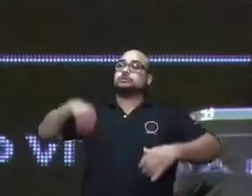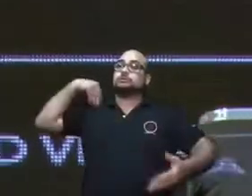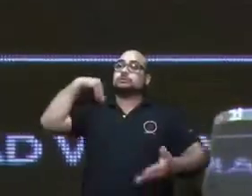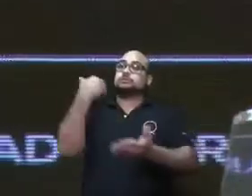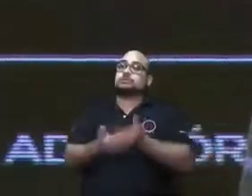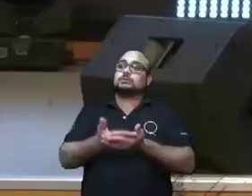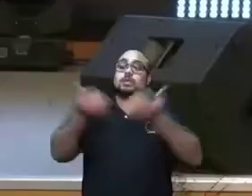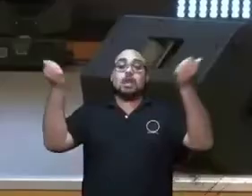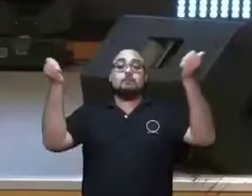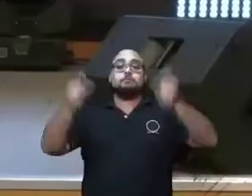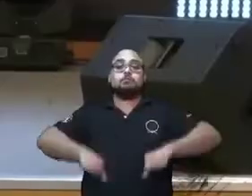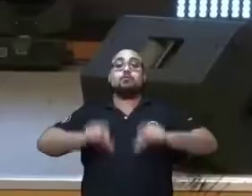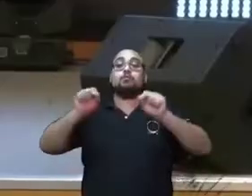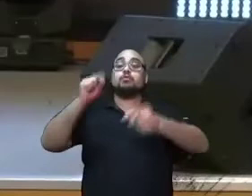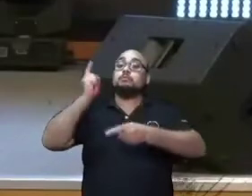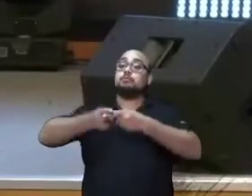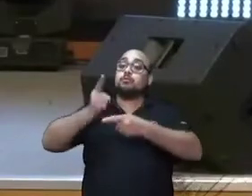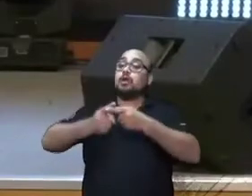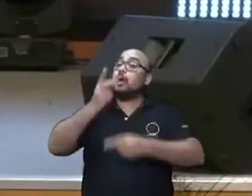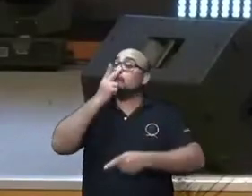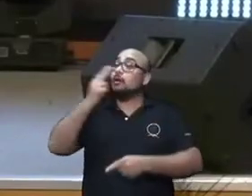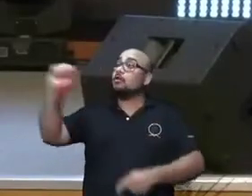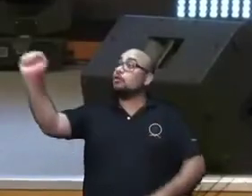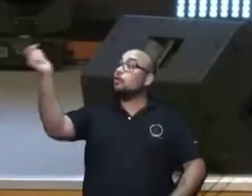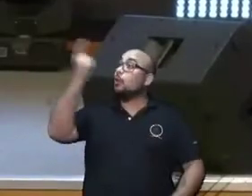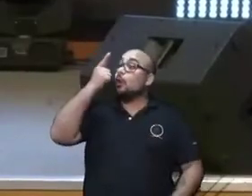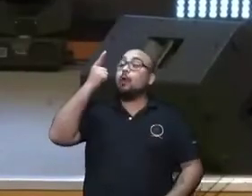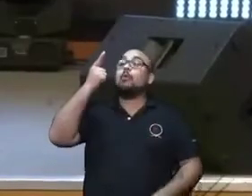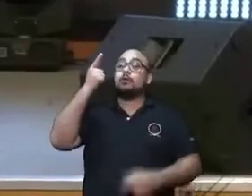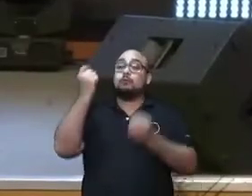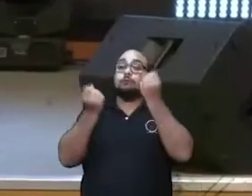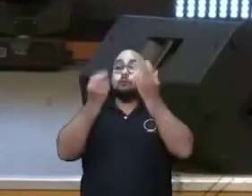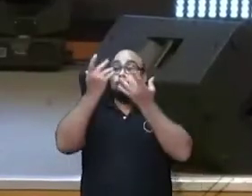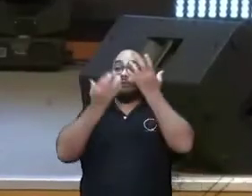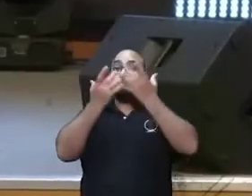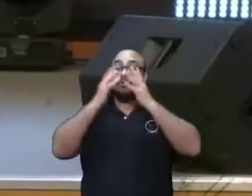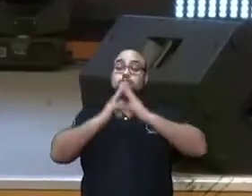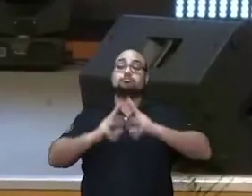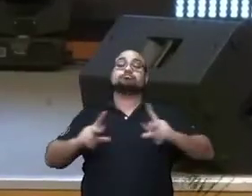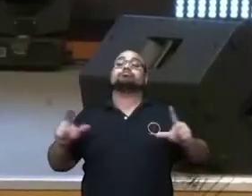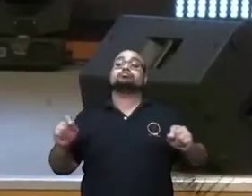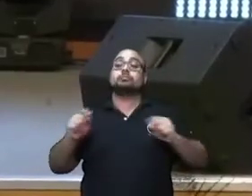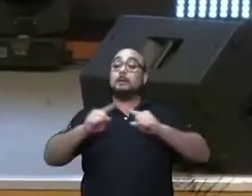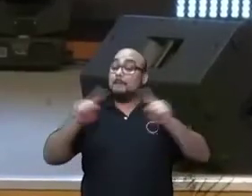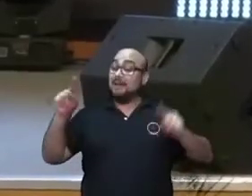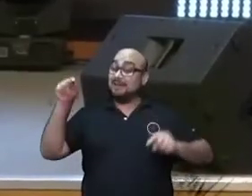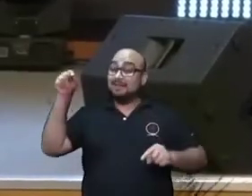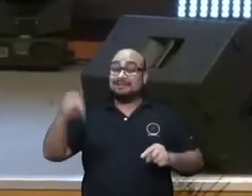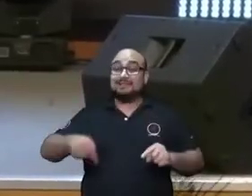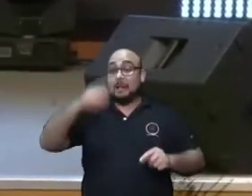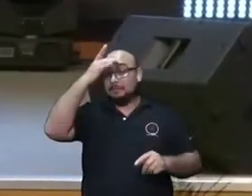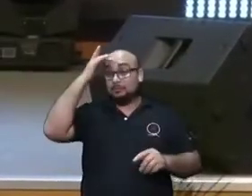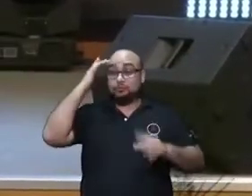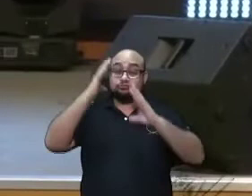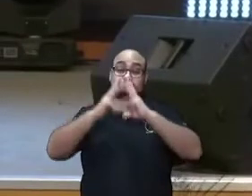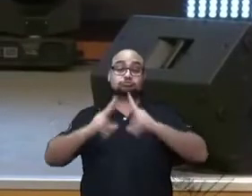sol queimou, mas aqui não tem ninguém queimado, aqui tem gente adoçado.